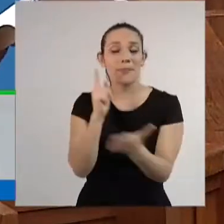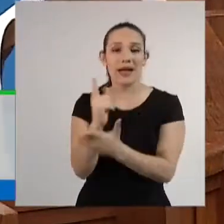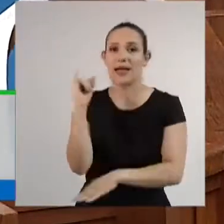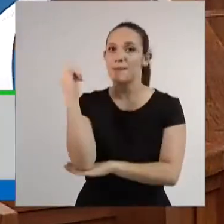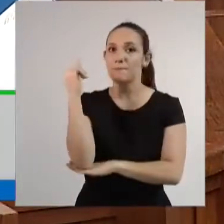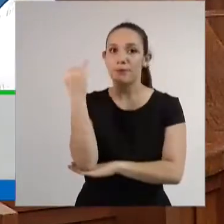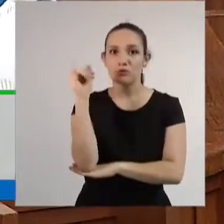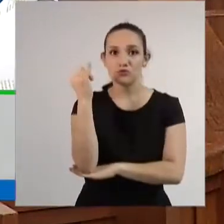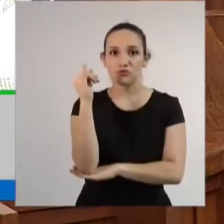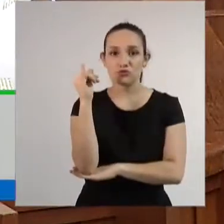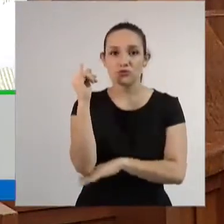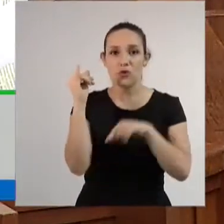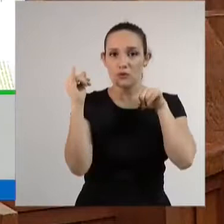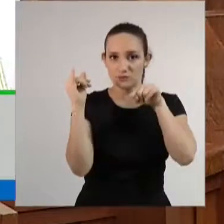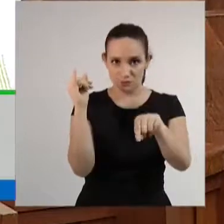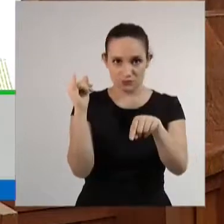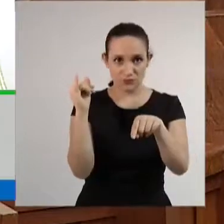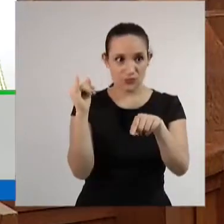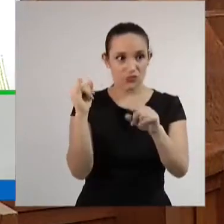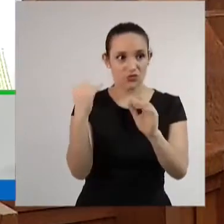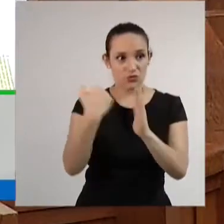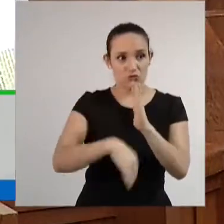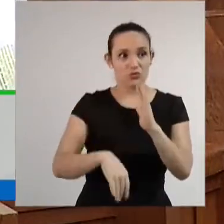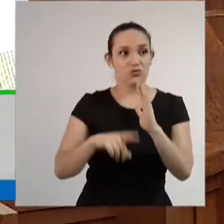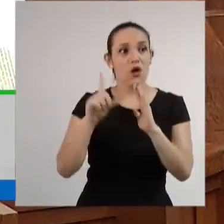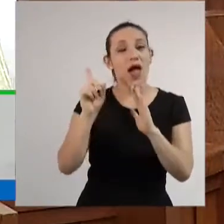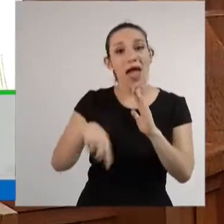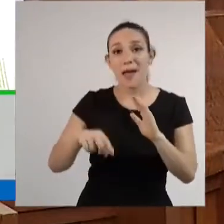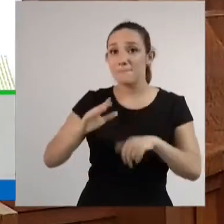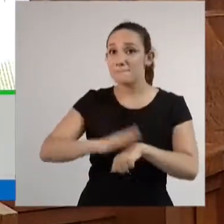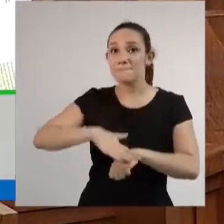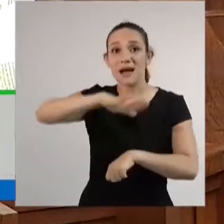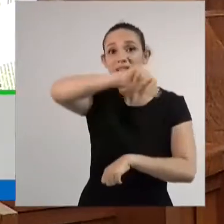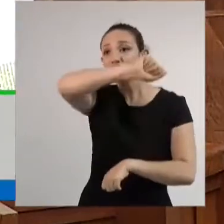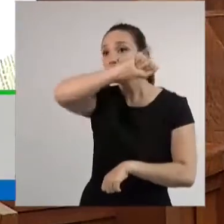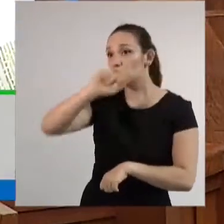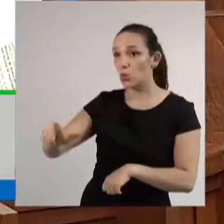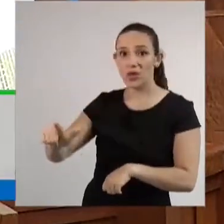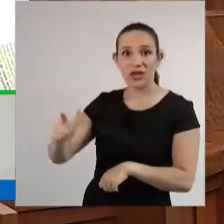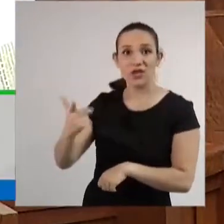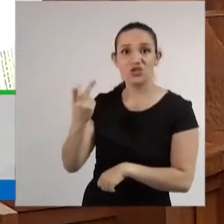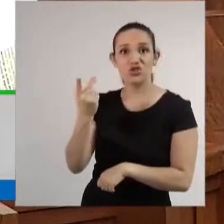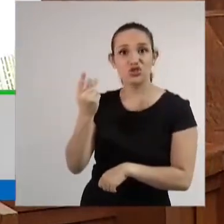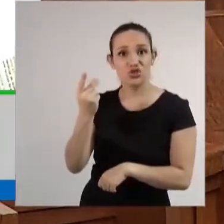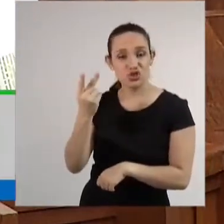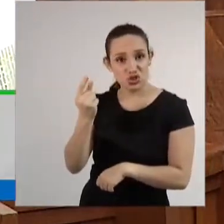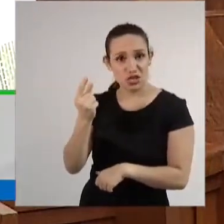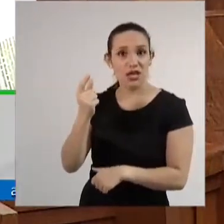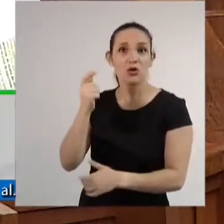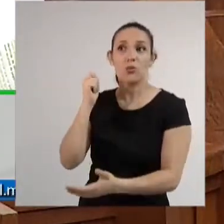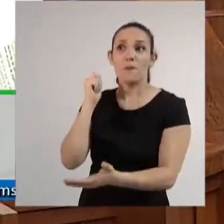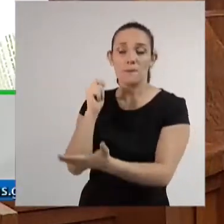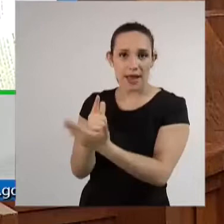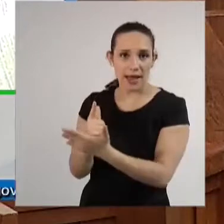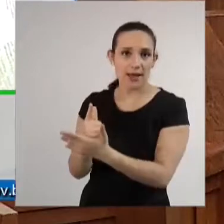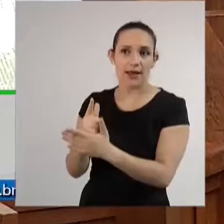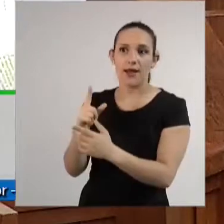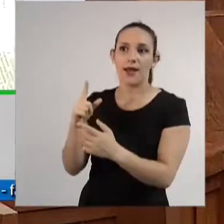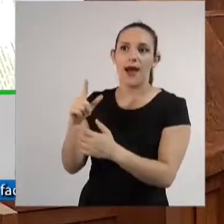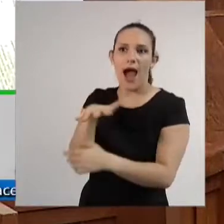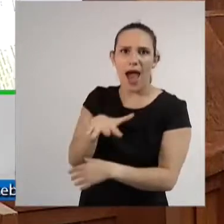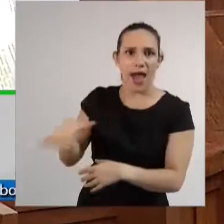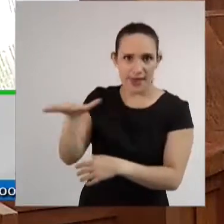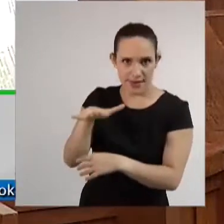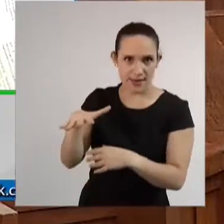do que a soma de tudo que foi gasto na esfera federal com saúde, que foi 93 bilhões,